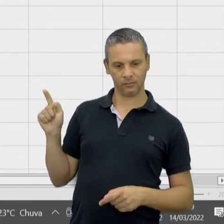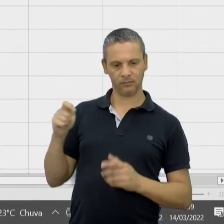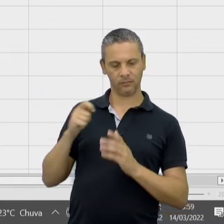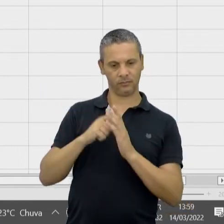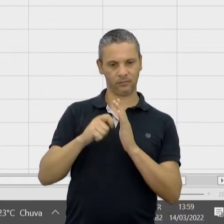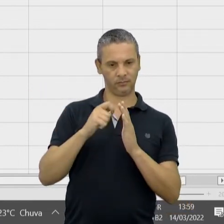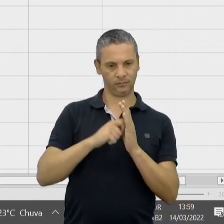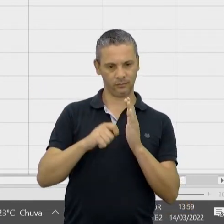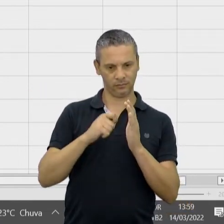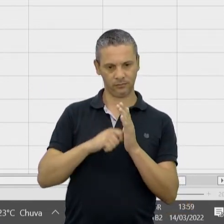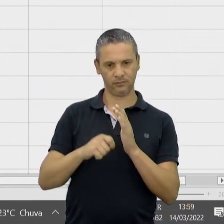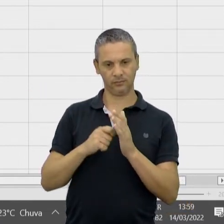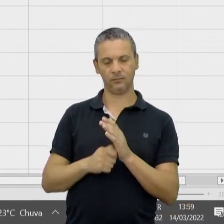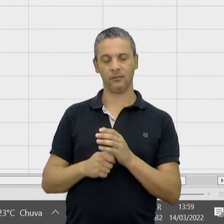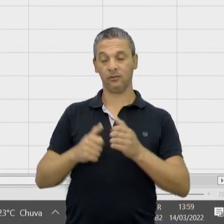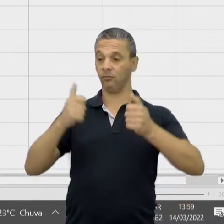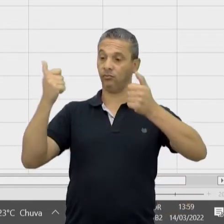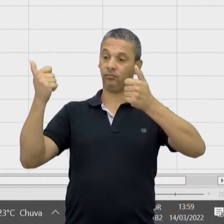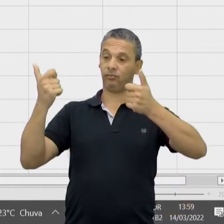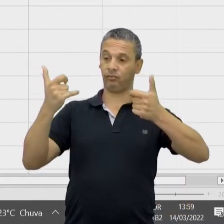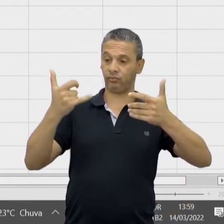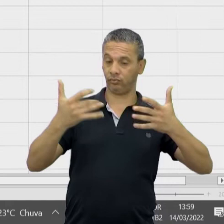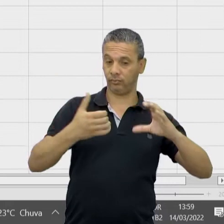ó. Descrição